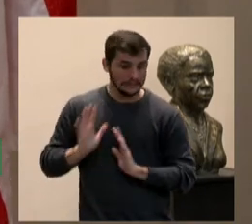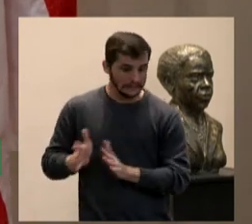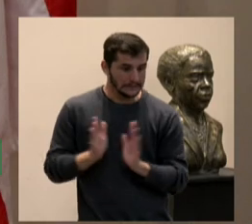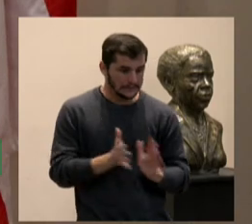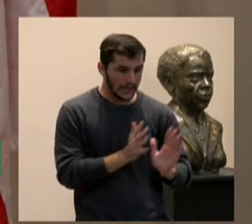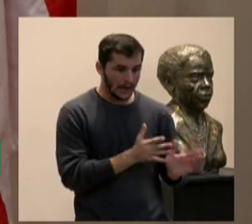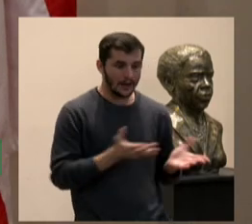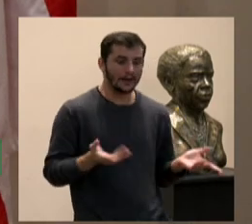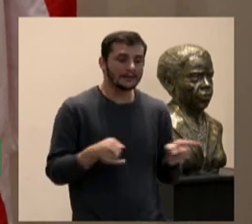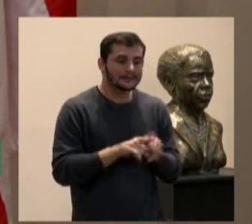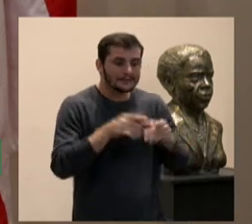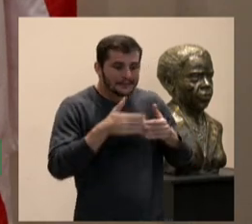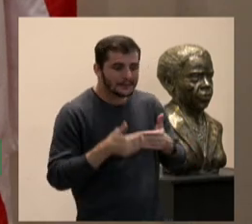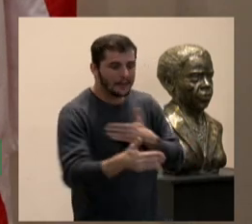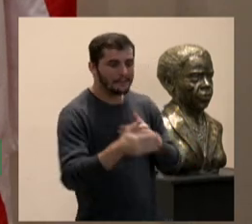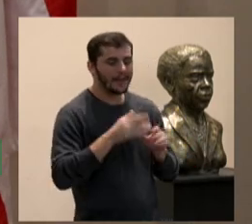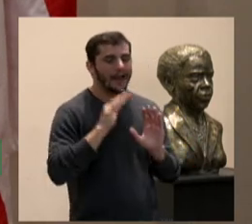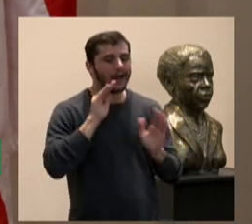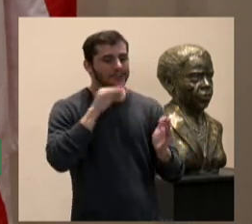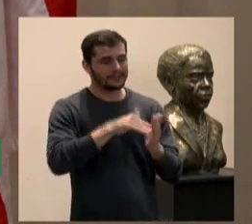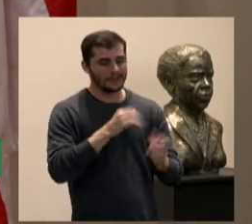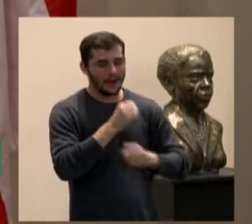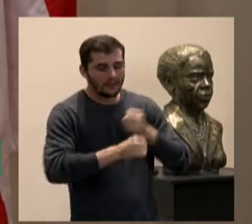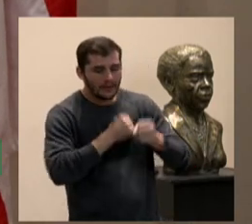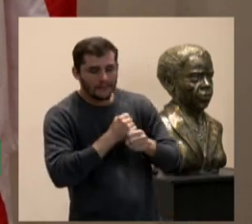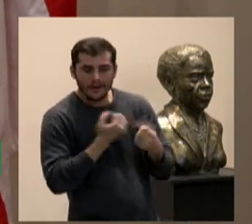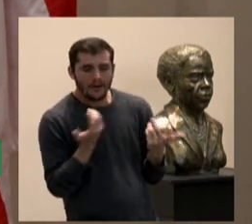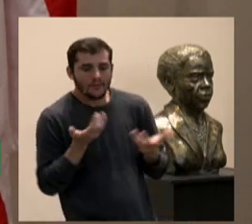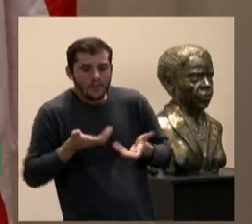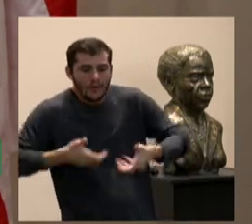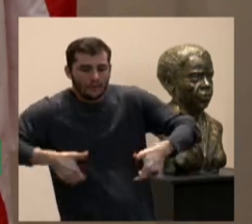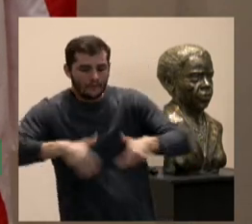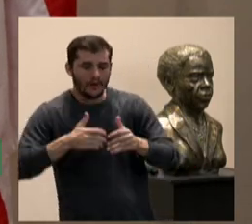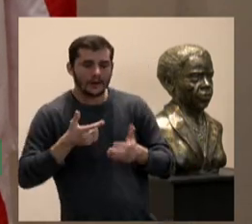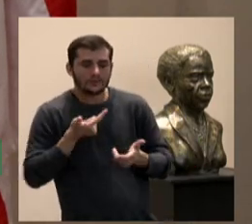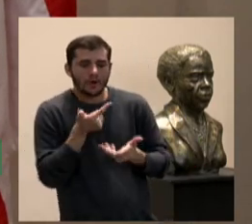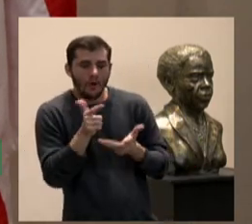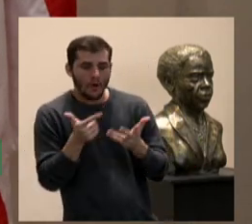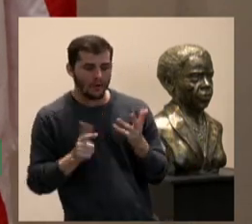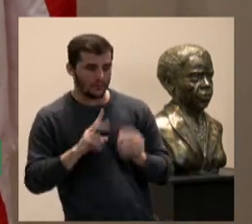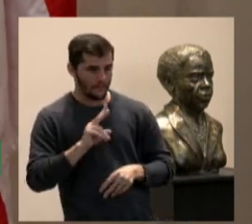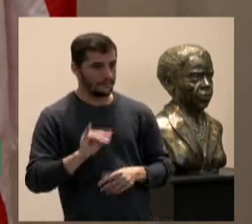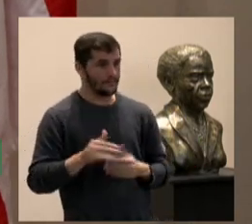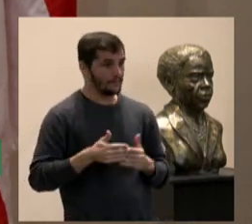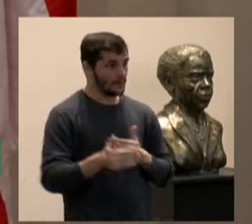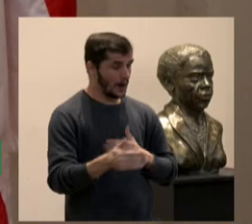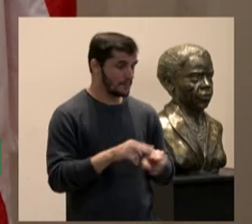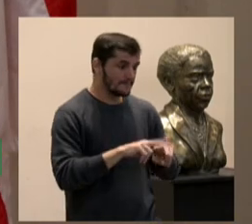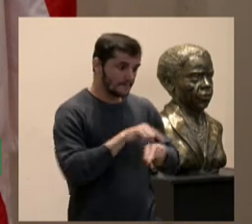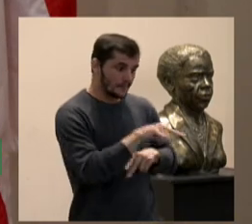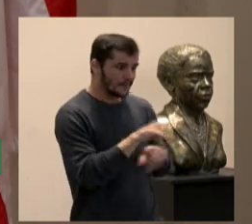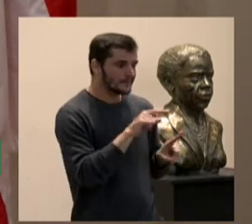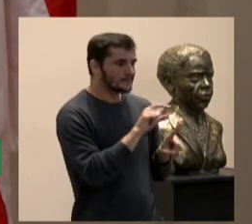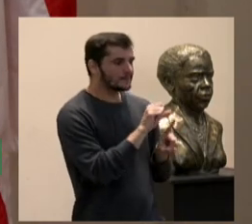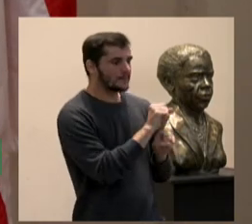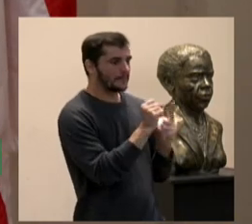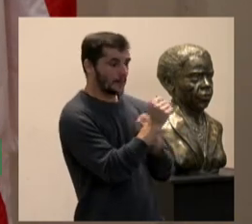ainda acontecerão até ano que vem. Então, isso mostra a importância da sociedade